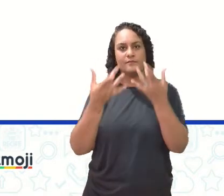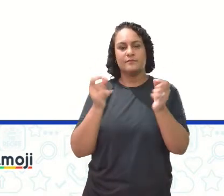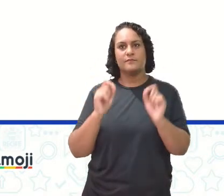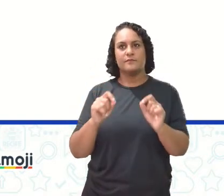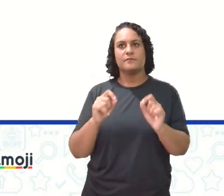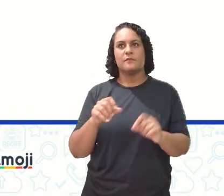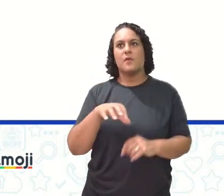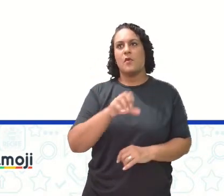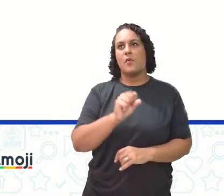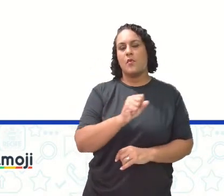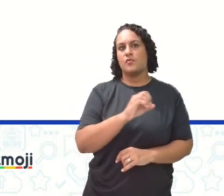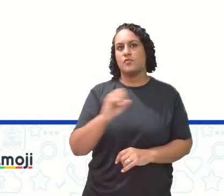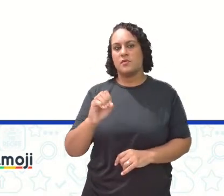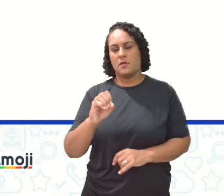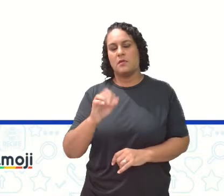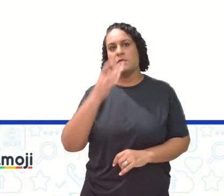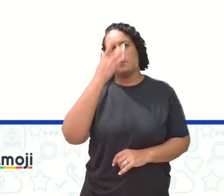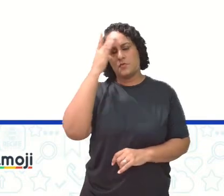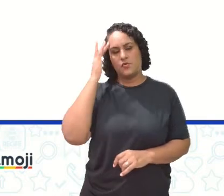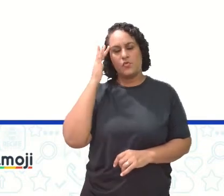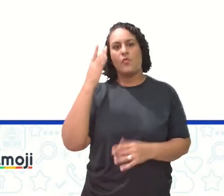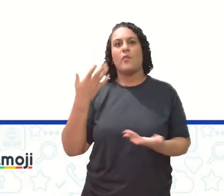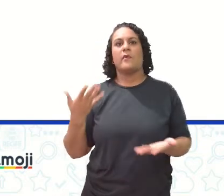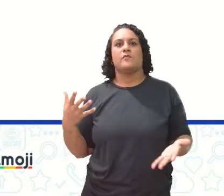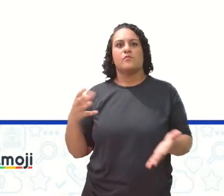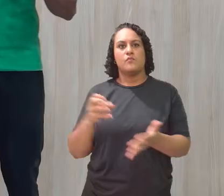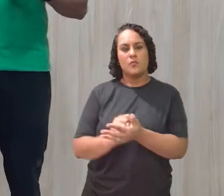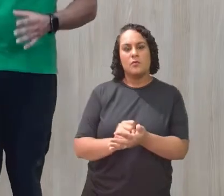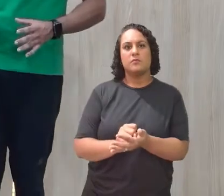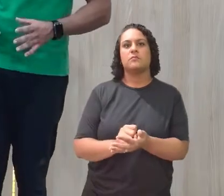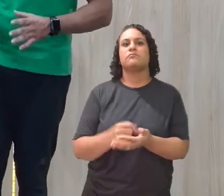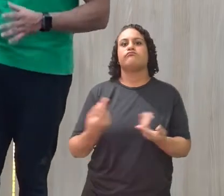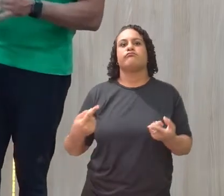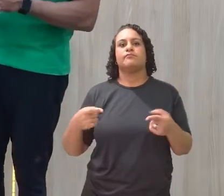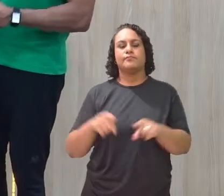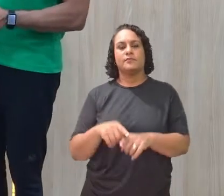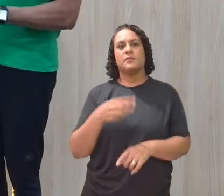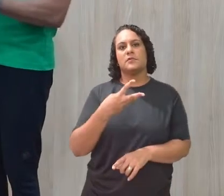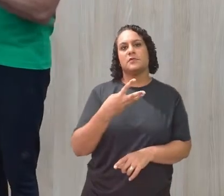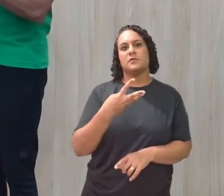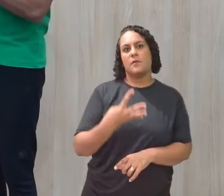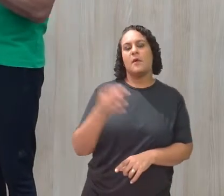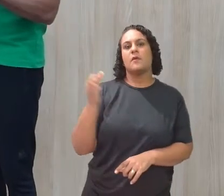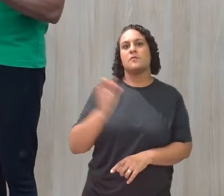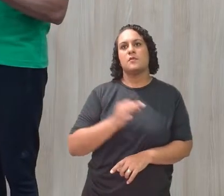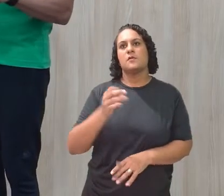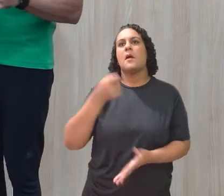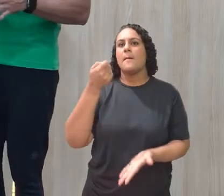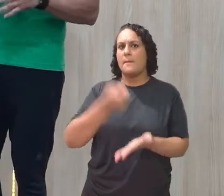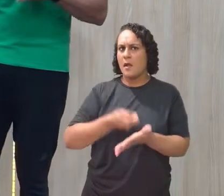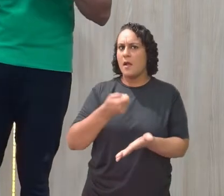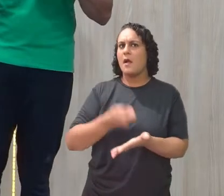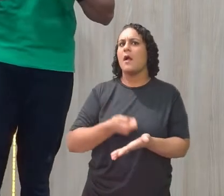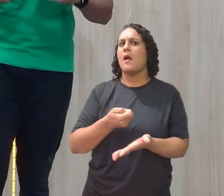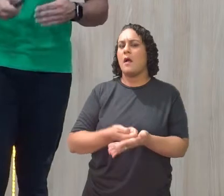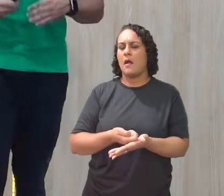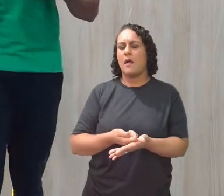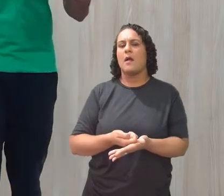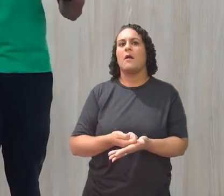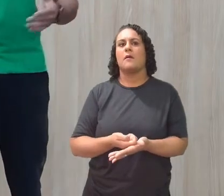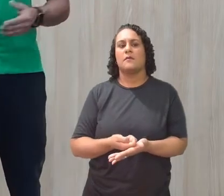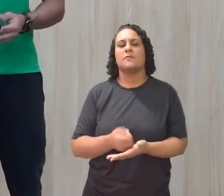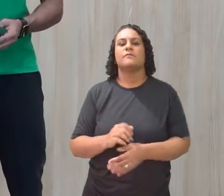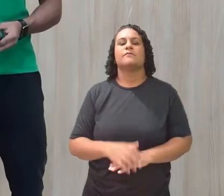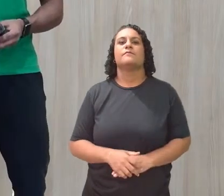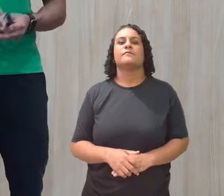dos 800 sócios, 34% deles pagaram as mensalidades, aí, ou seja, estão